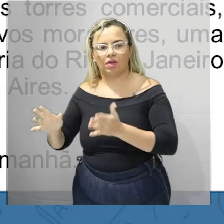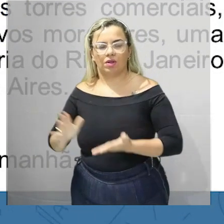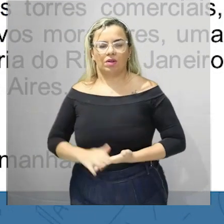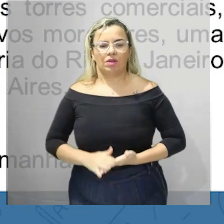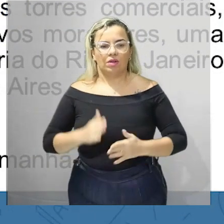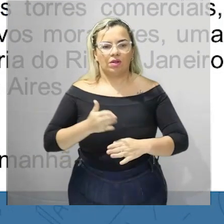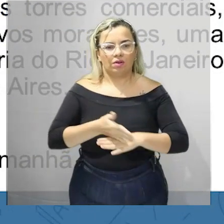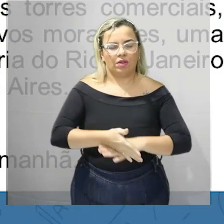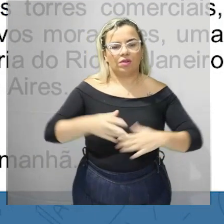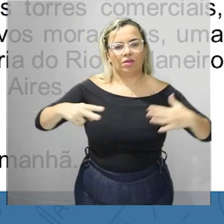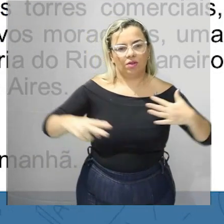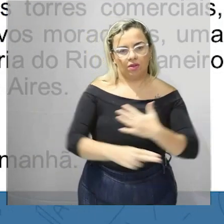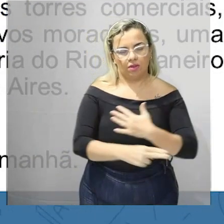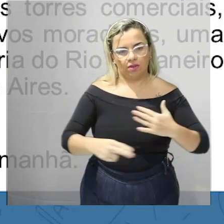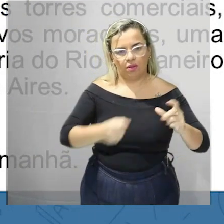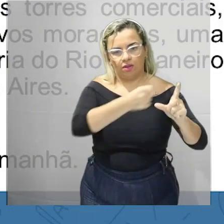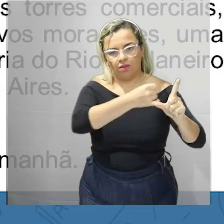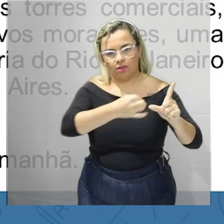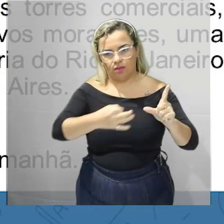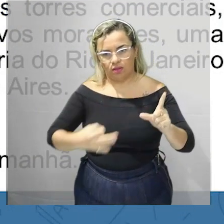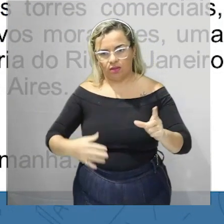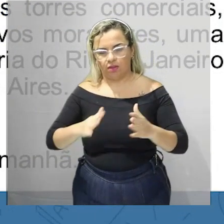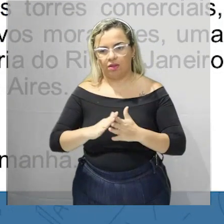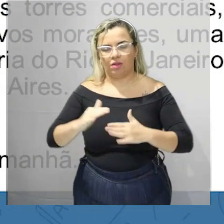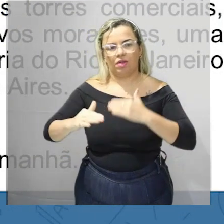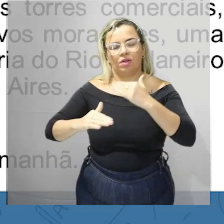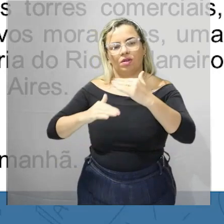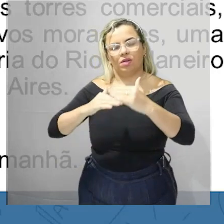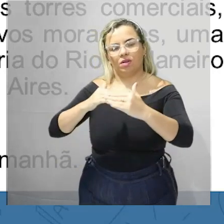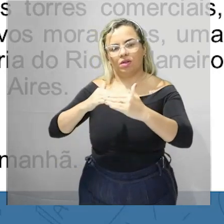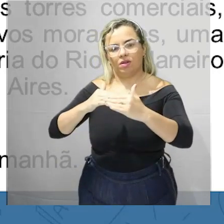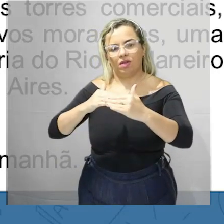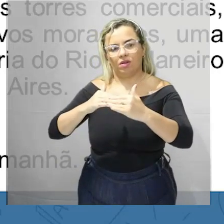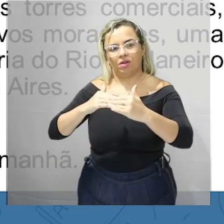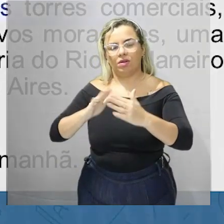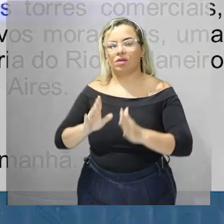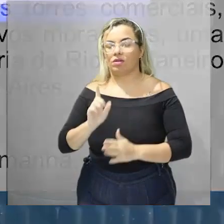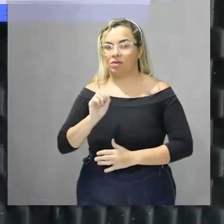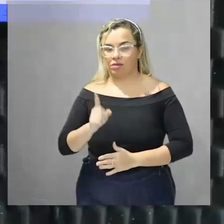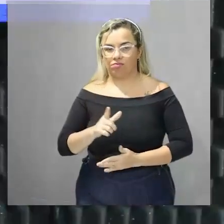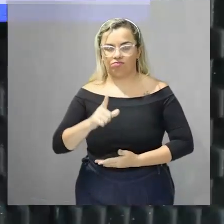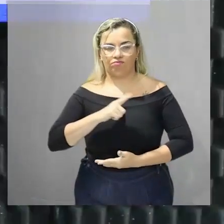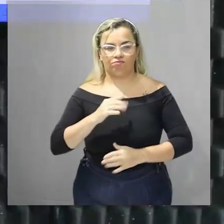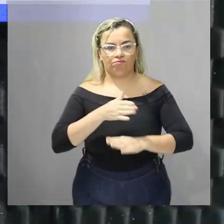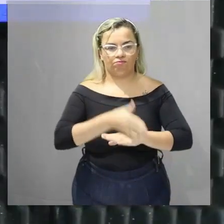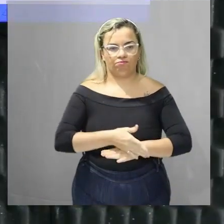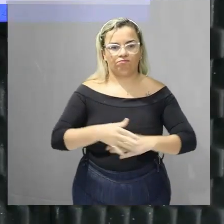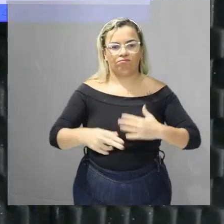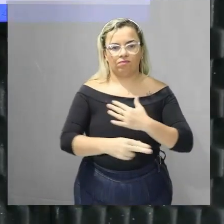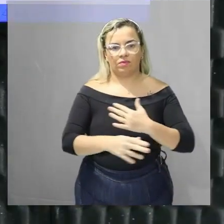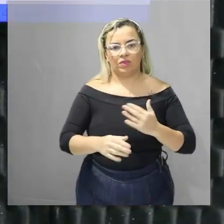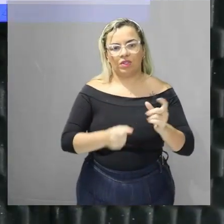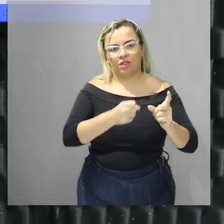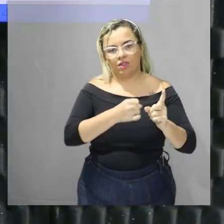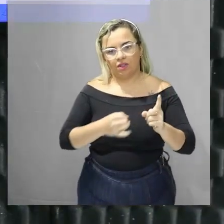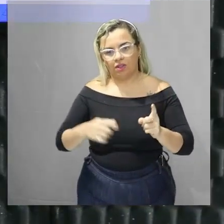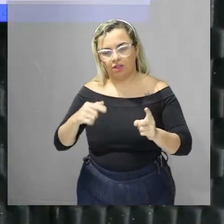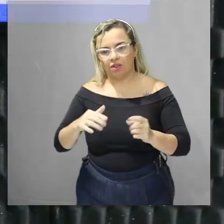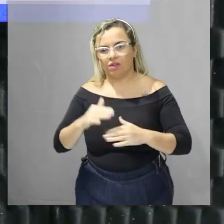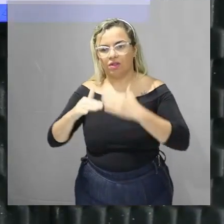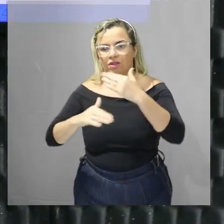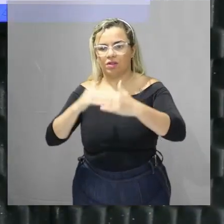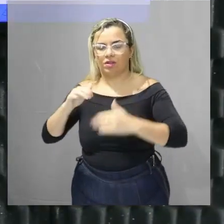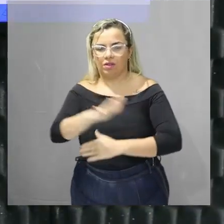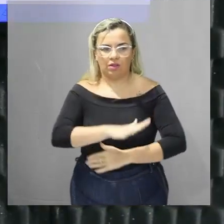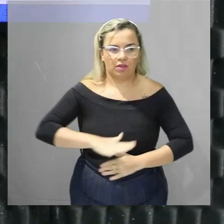seguinte, ó, as intervenções urbanas descritas, vai ter intervenção urbana nesse texto, derivam de um processo socioespacial